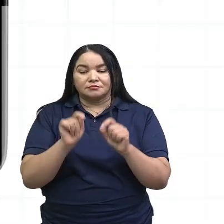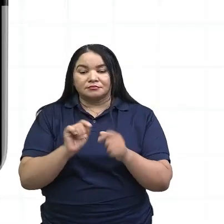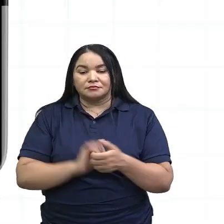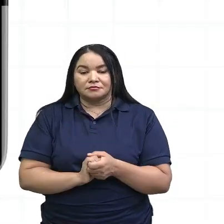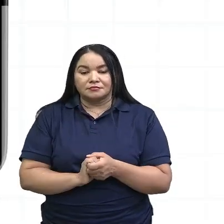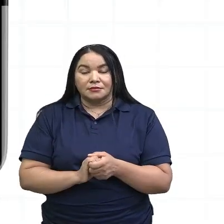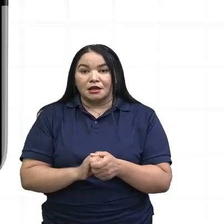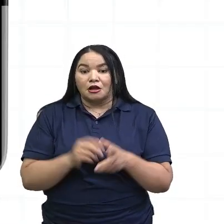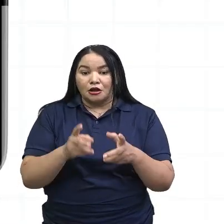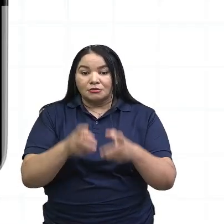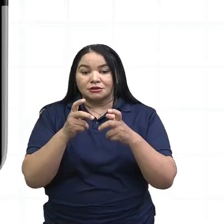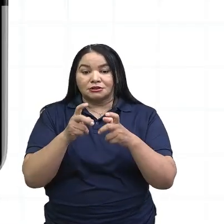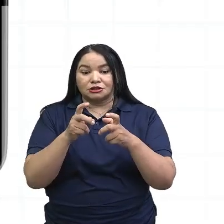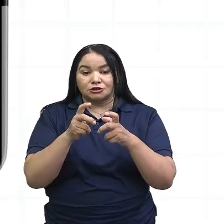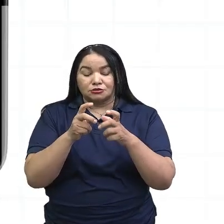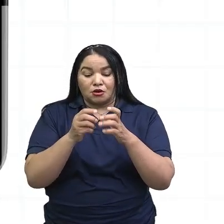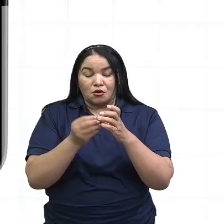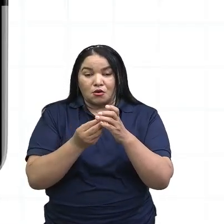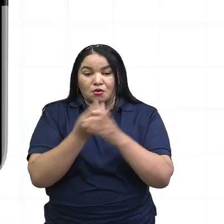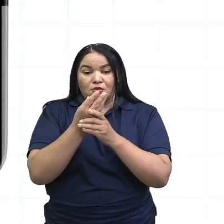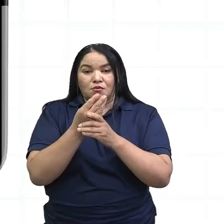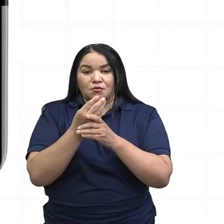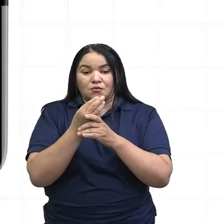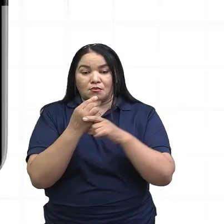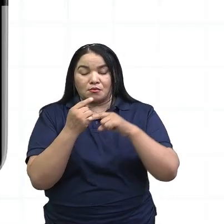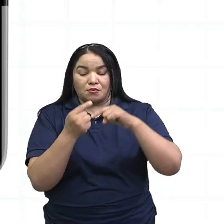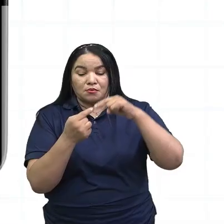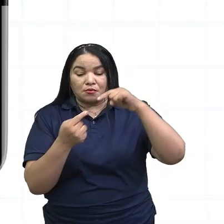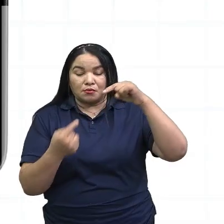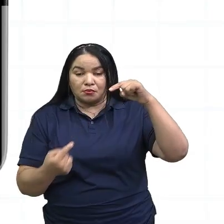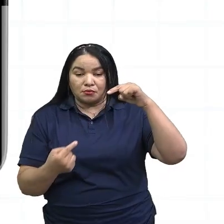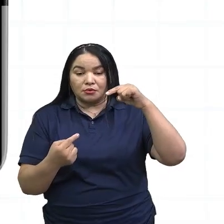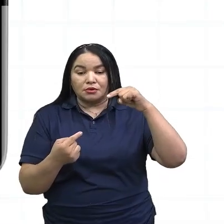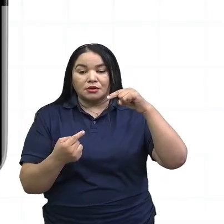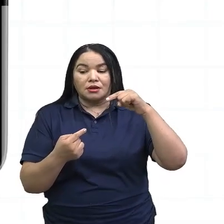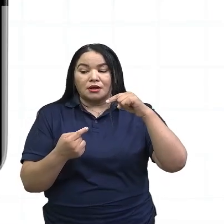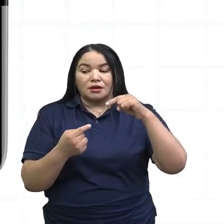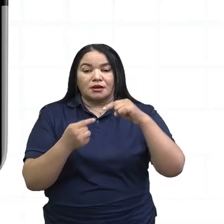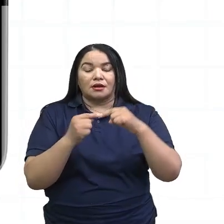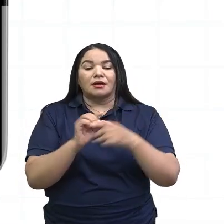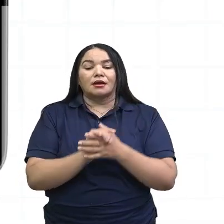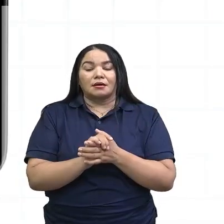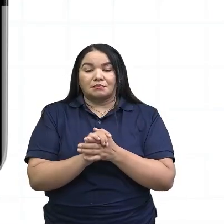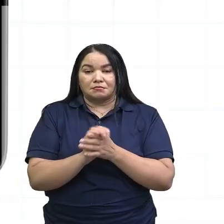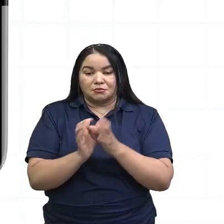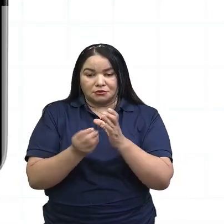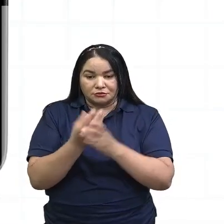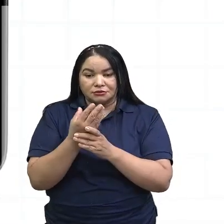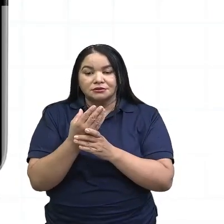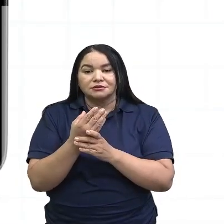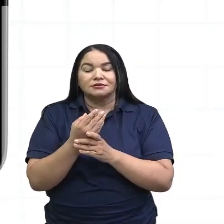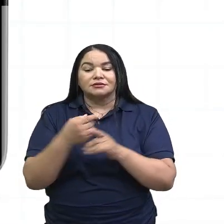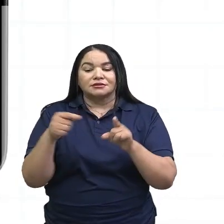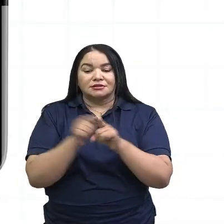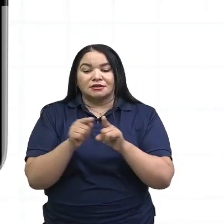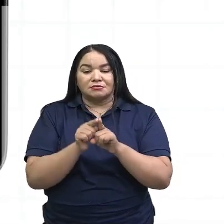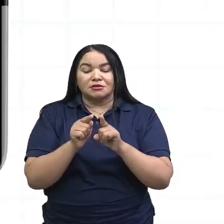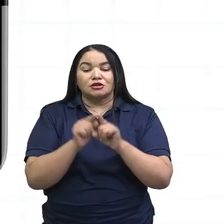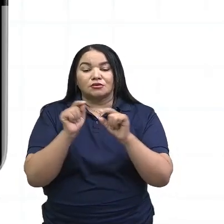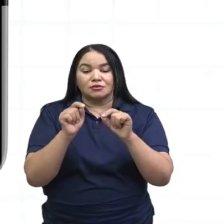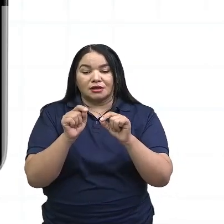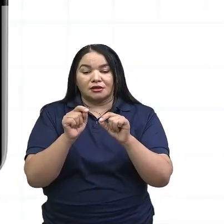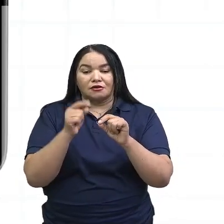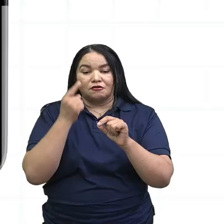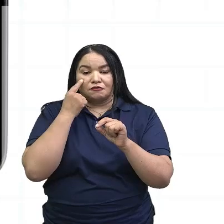vai ser produzido um RNA, né? A gente observa que ele é produzido e aí ele é